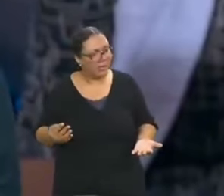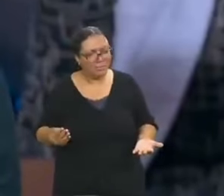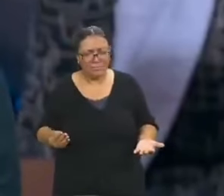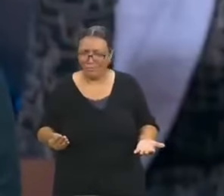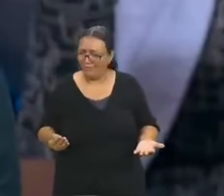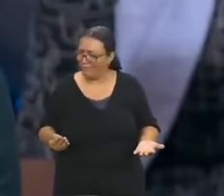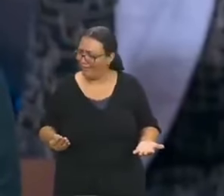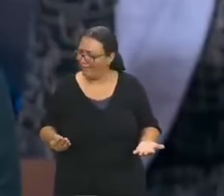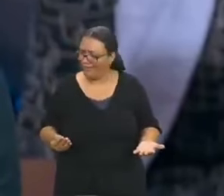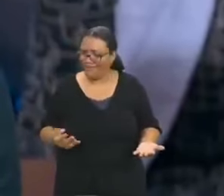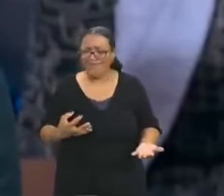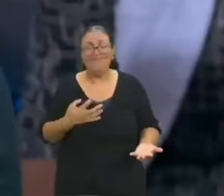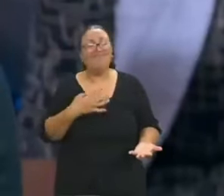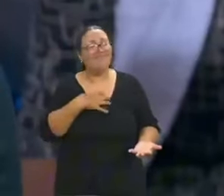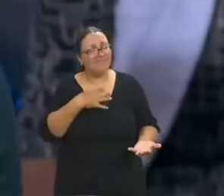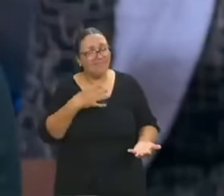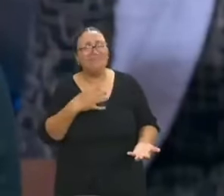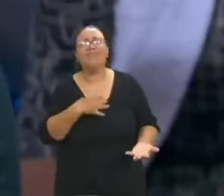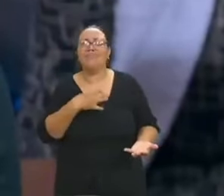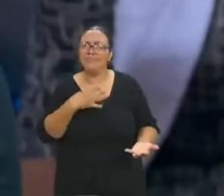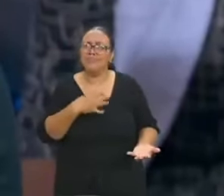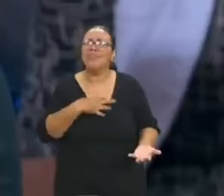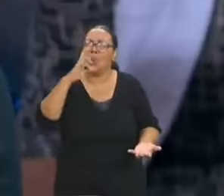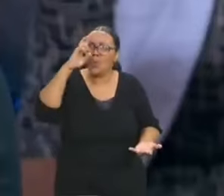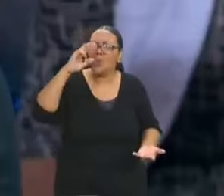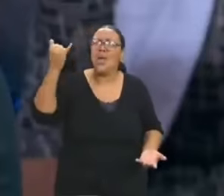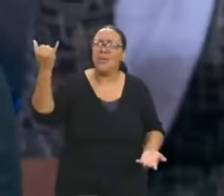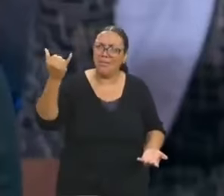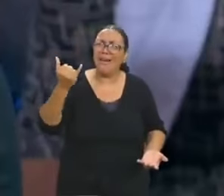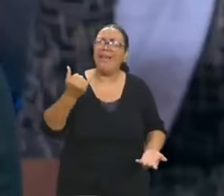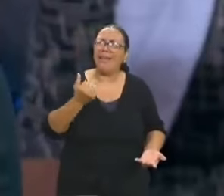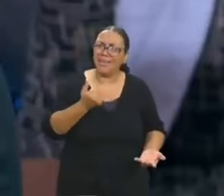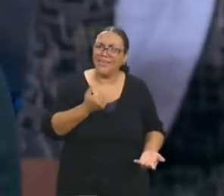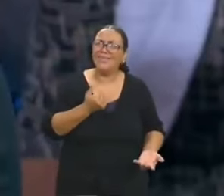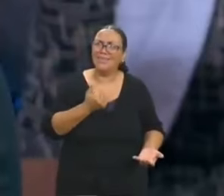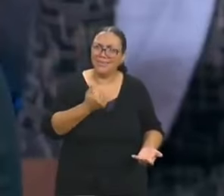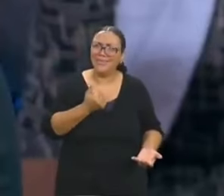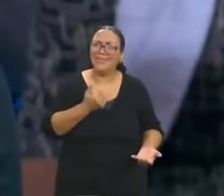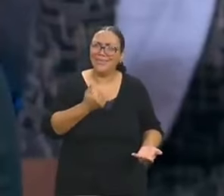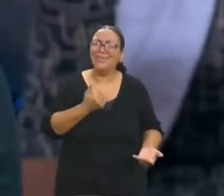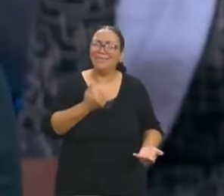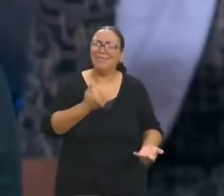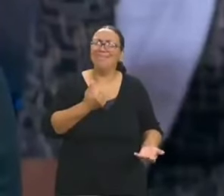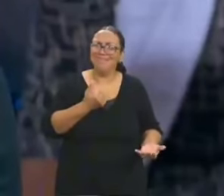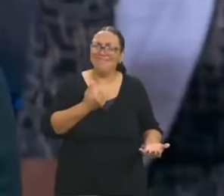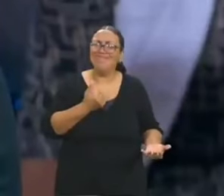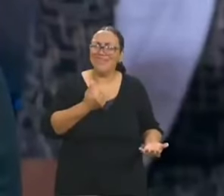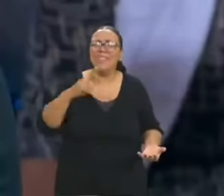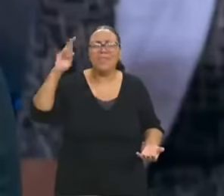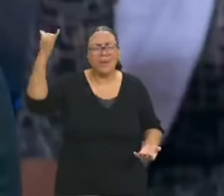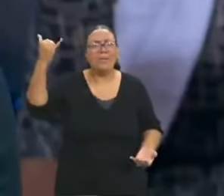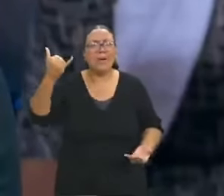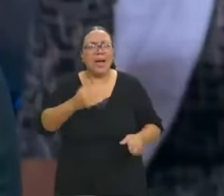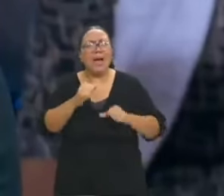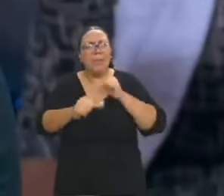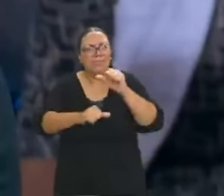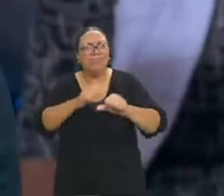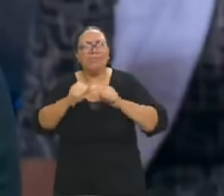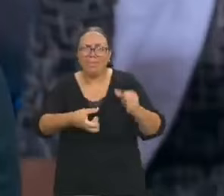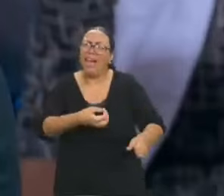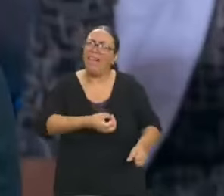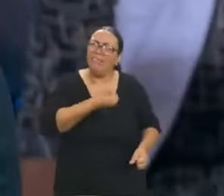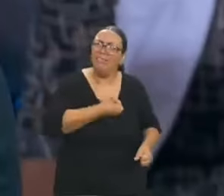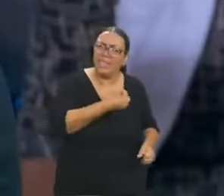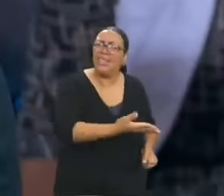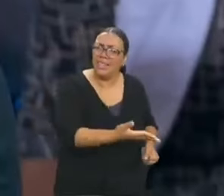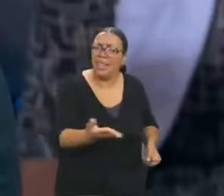eu sentindo o Senhor mostrando, né, para nós que o que Ele estava fazendo era mudar, né, a